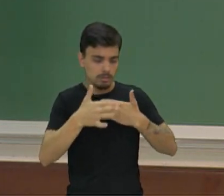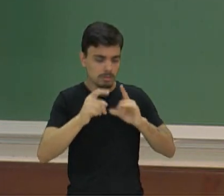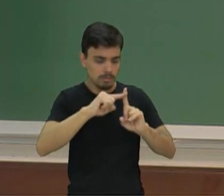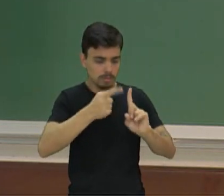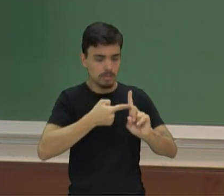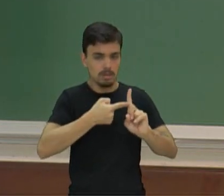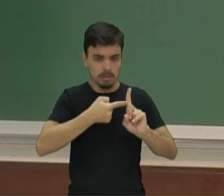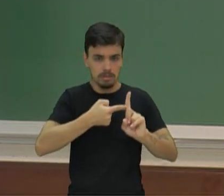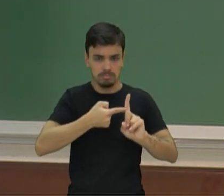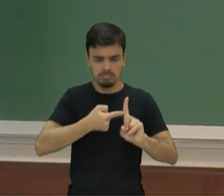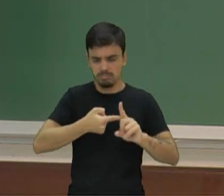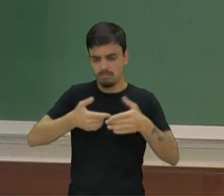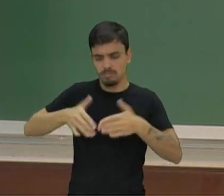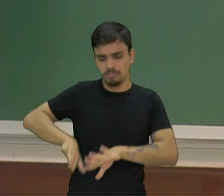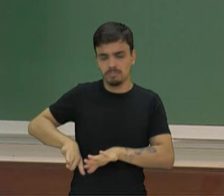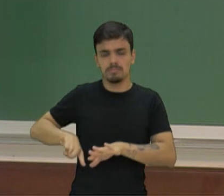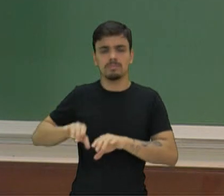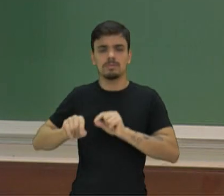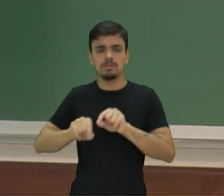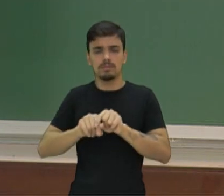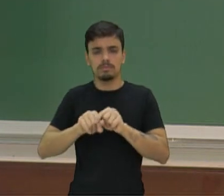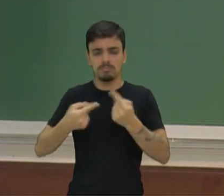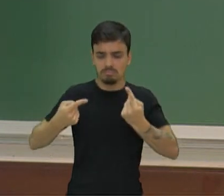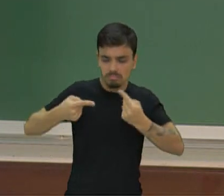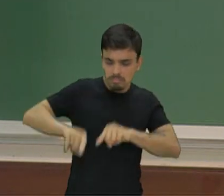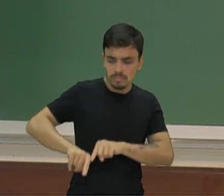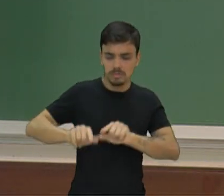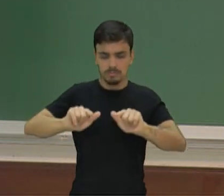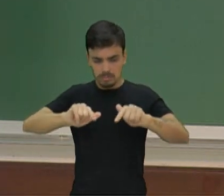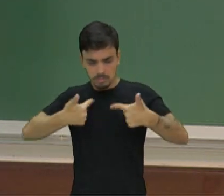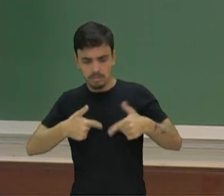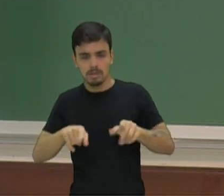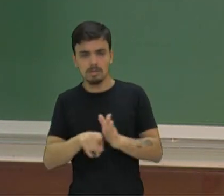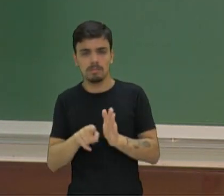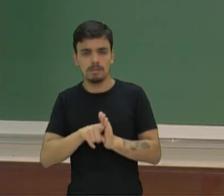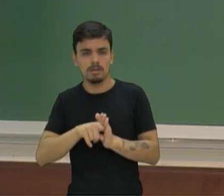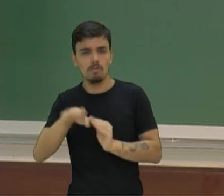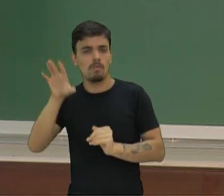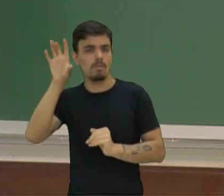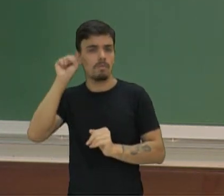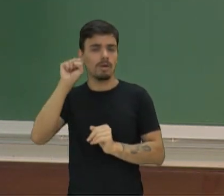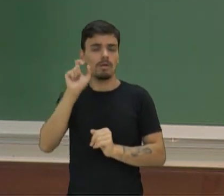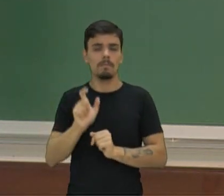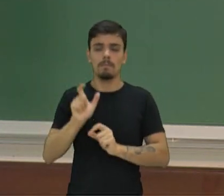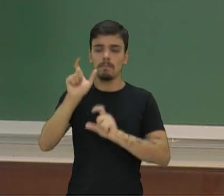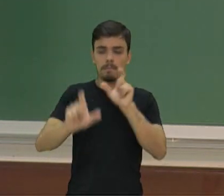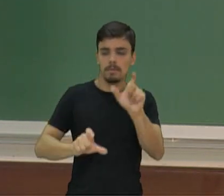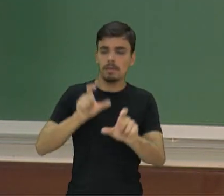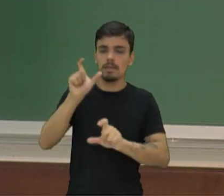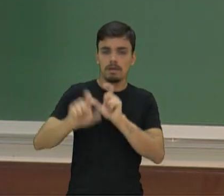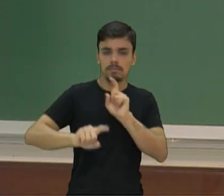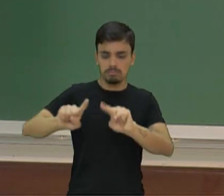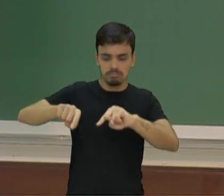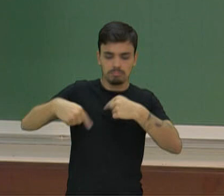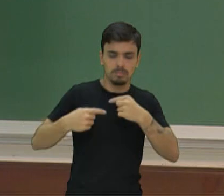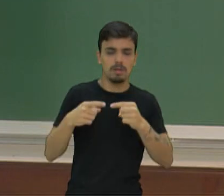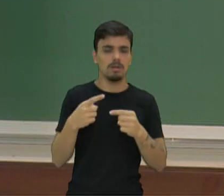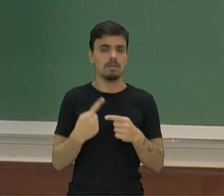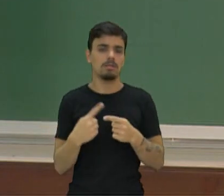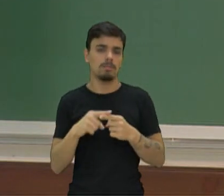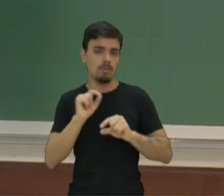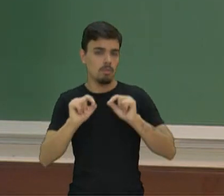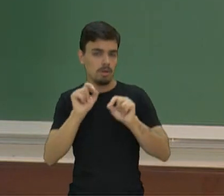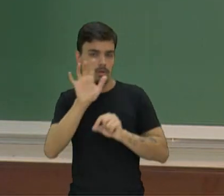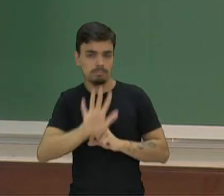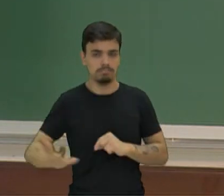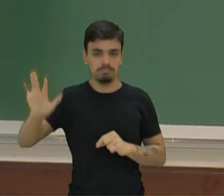renegados, foram agredidos, ouviram palavras assim bastante ofensivas contra eles,